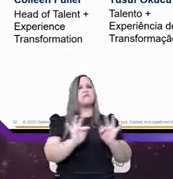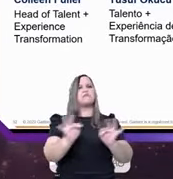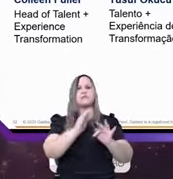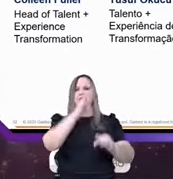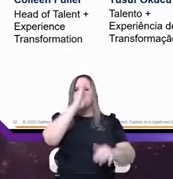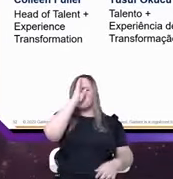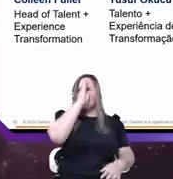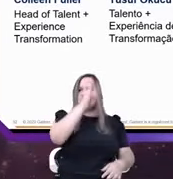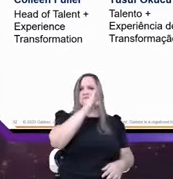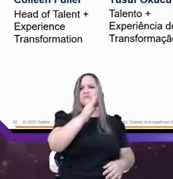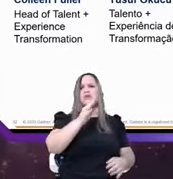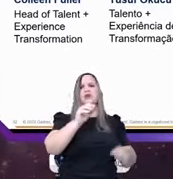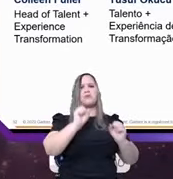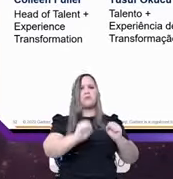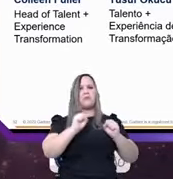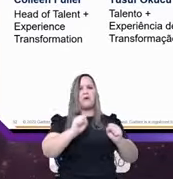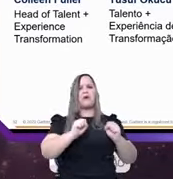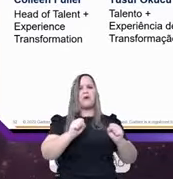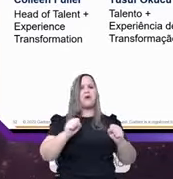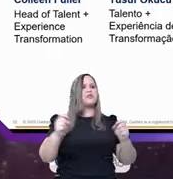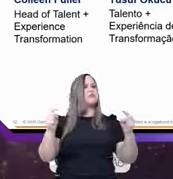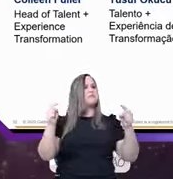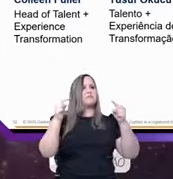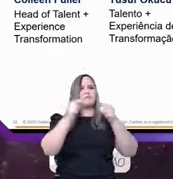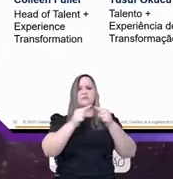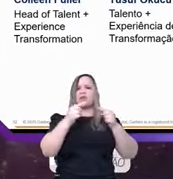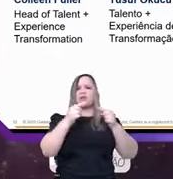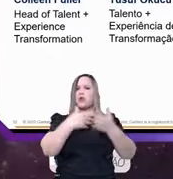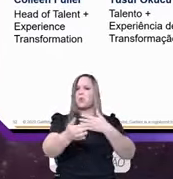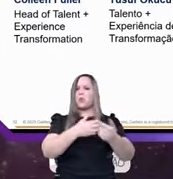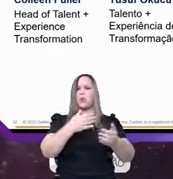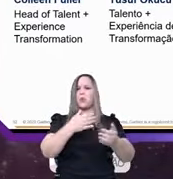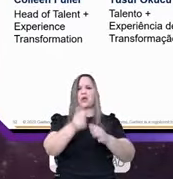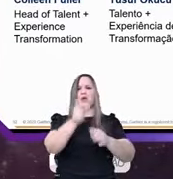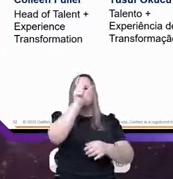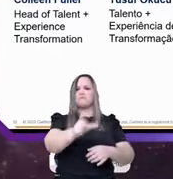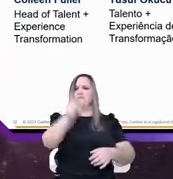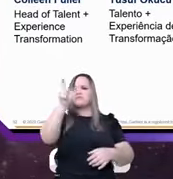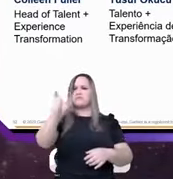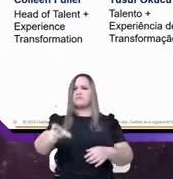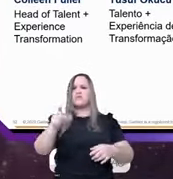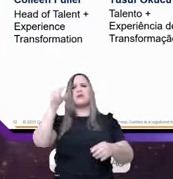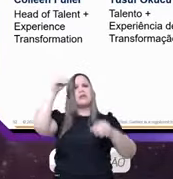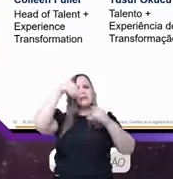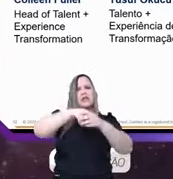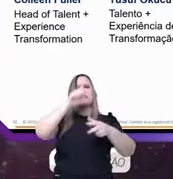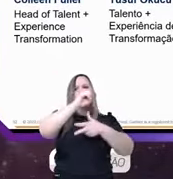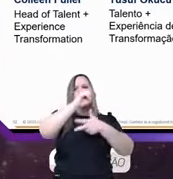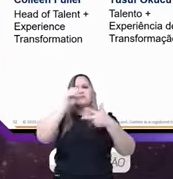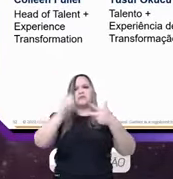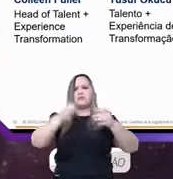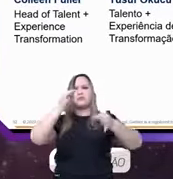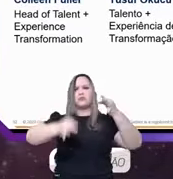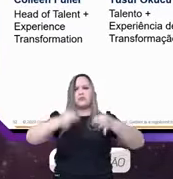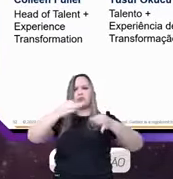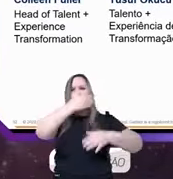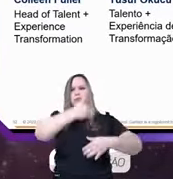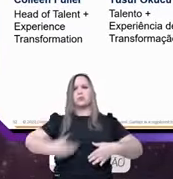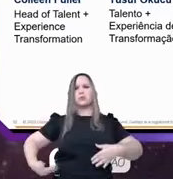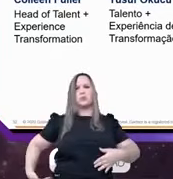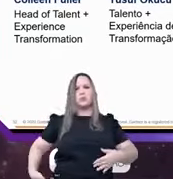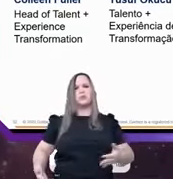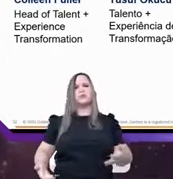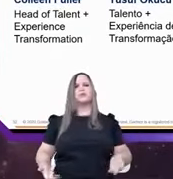prático, e pode ser aplicado em qualquer cliente. Inclusive no judiciário e no setor público. E